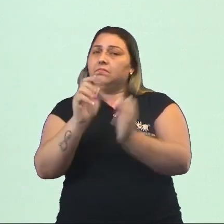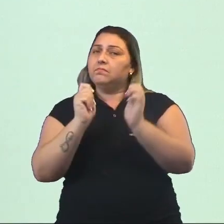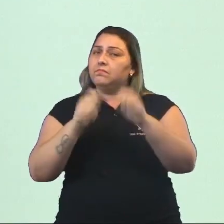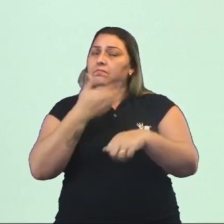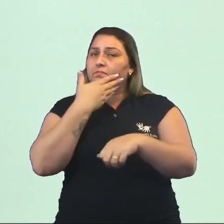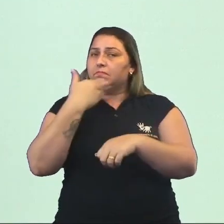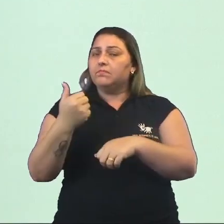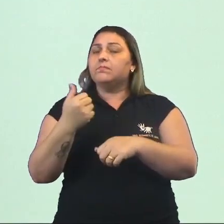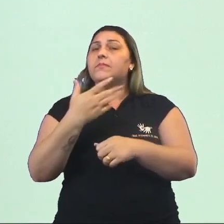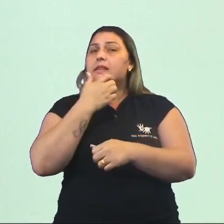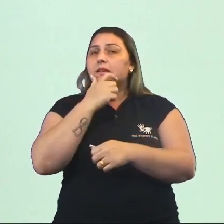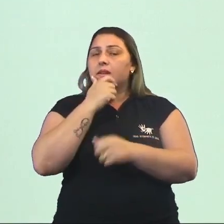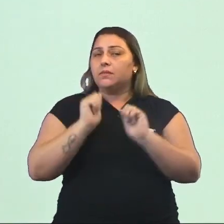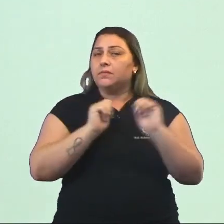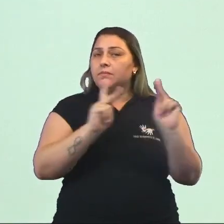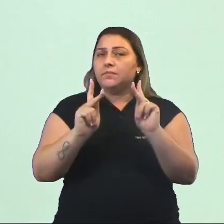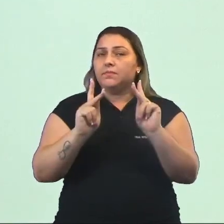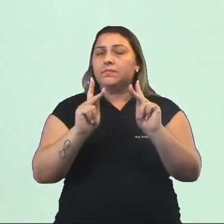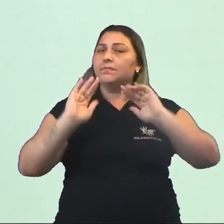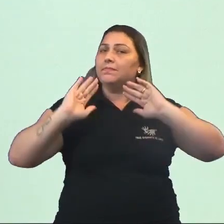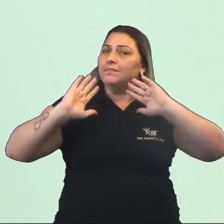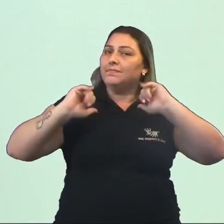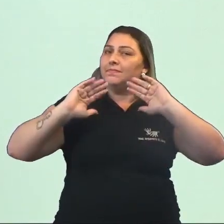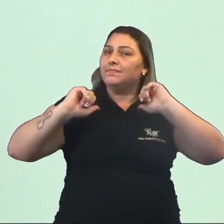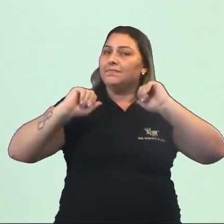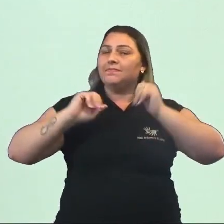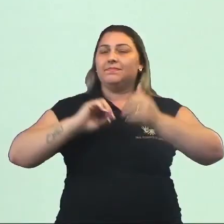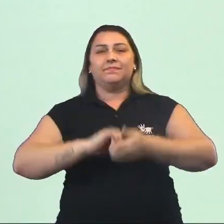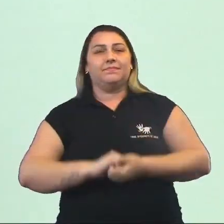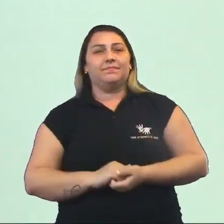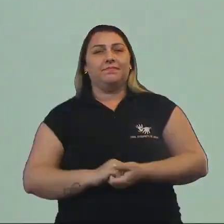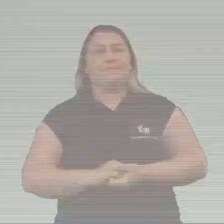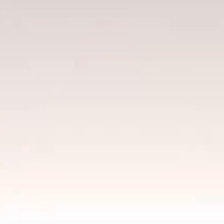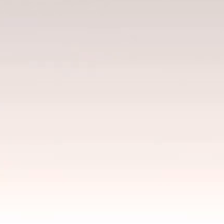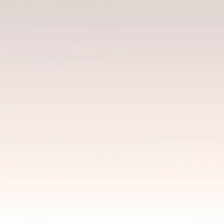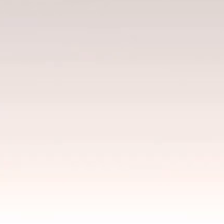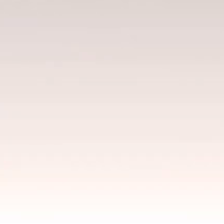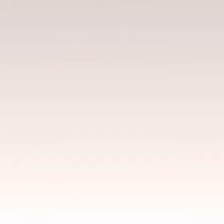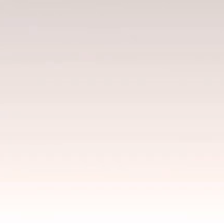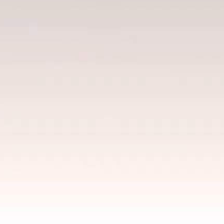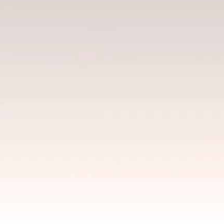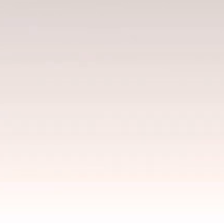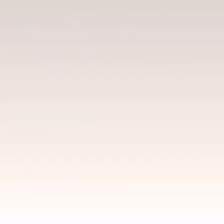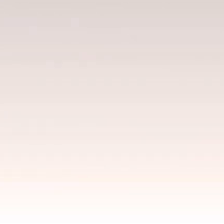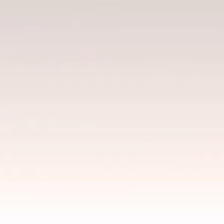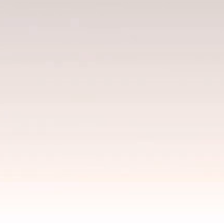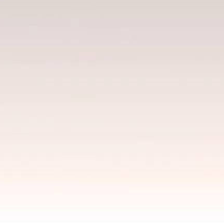possam melhorar o seu inglês, ok? See you next class!